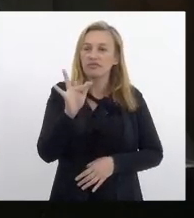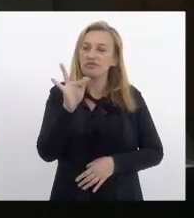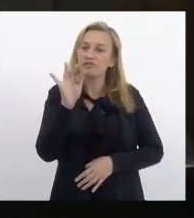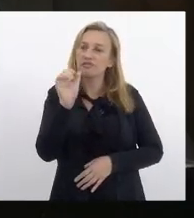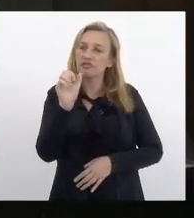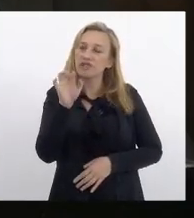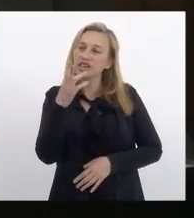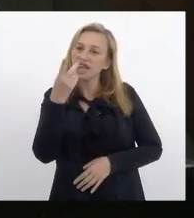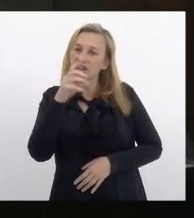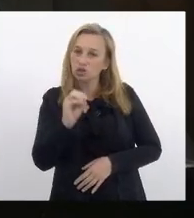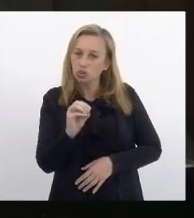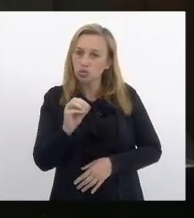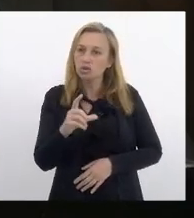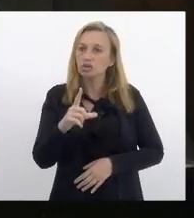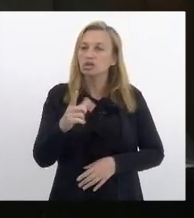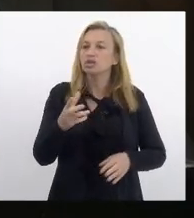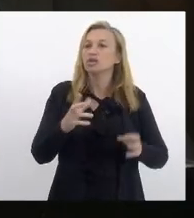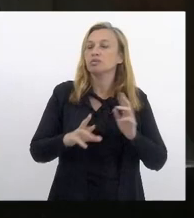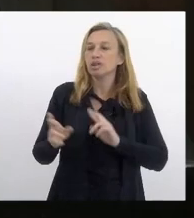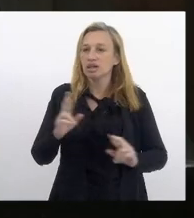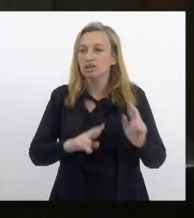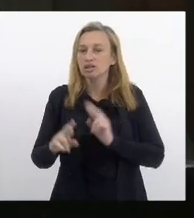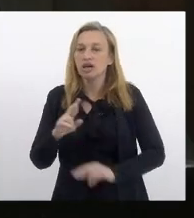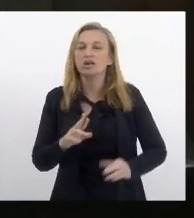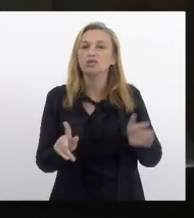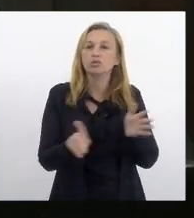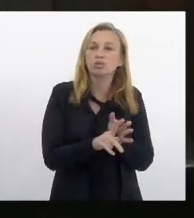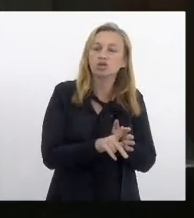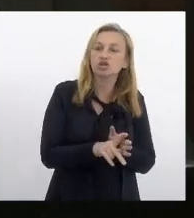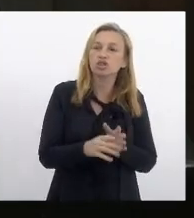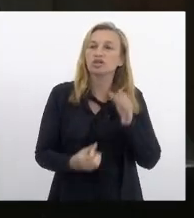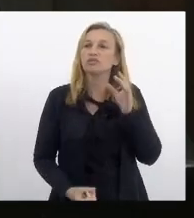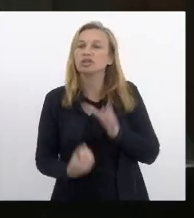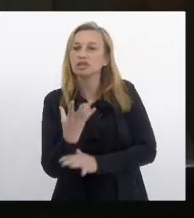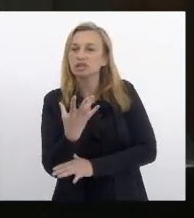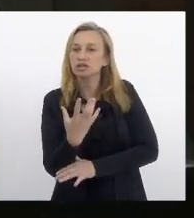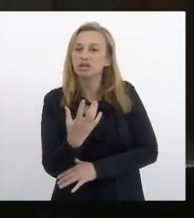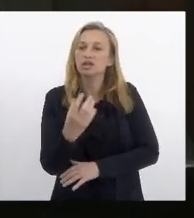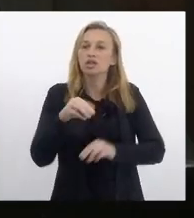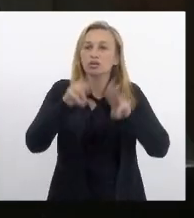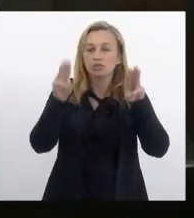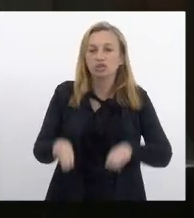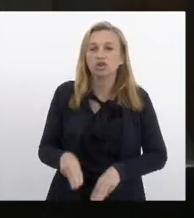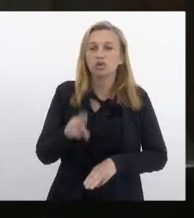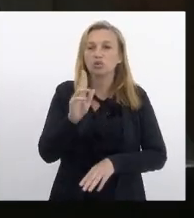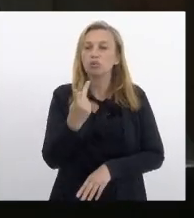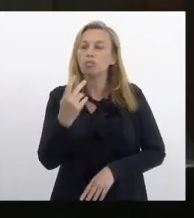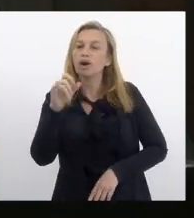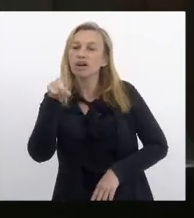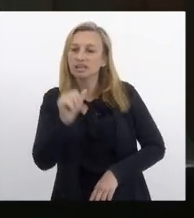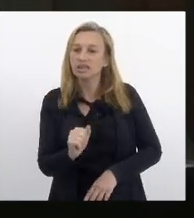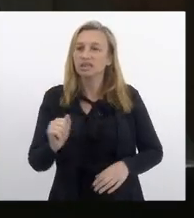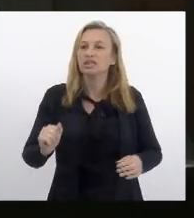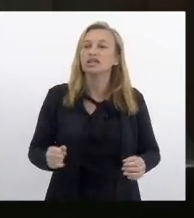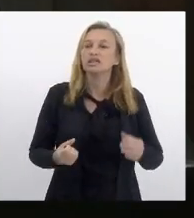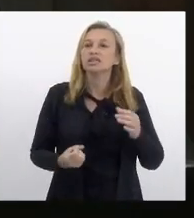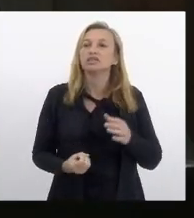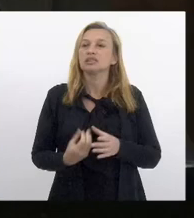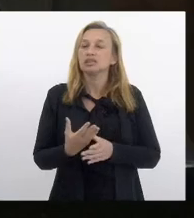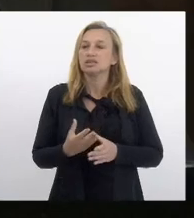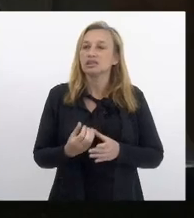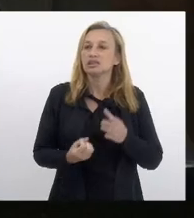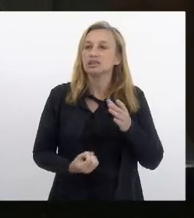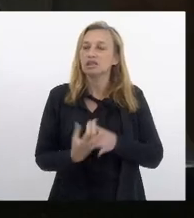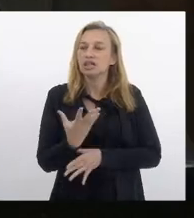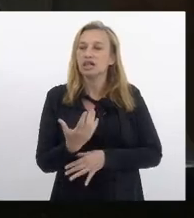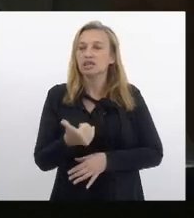pai Fernando, com quem nós temos interagido sobre o projeto da Fundação do Museu da Umbanda, a Umbanda que nasceu em São Gonçalo há mais de 100 anos,